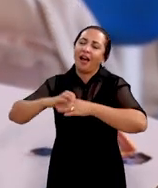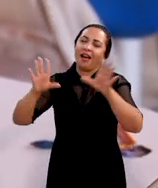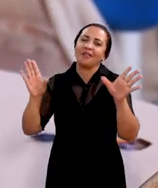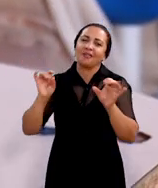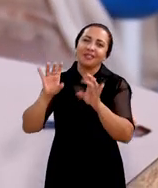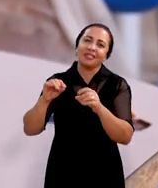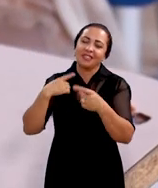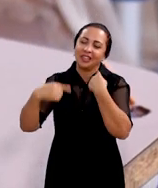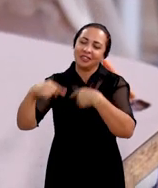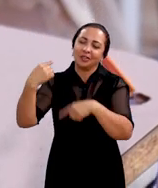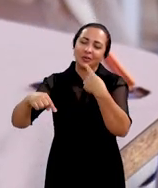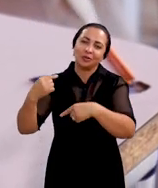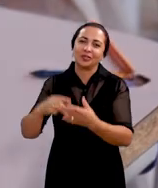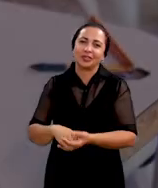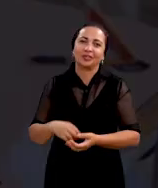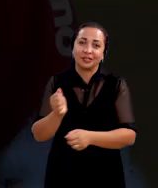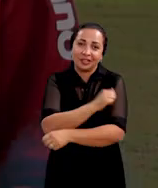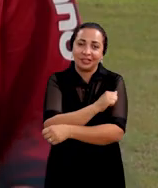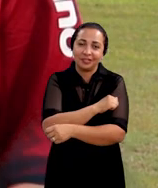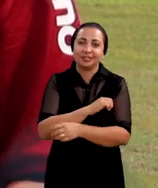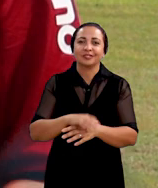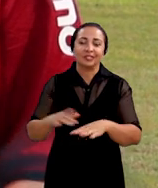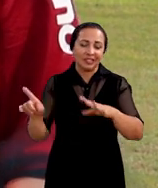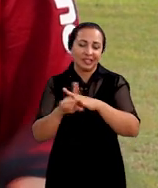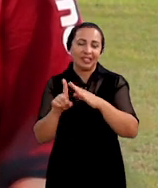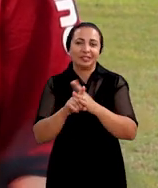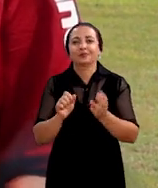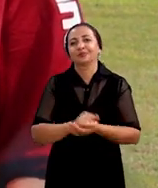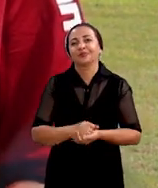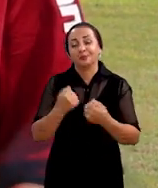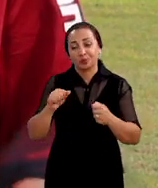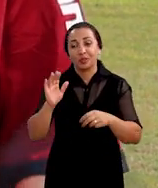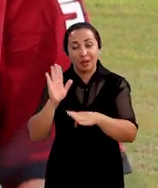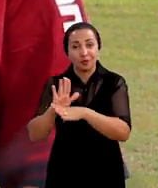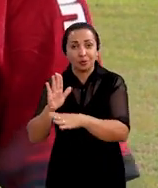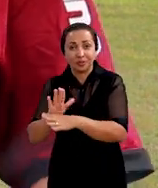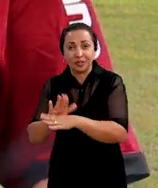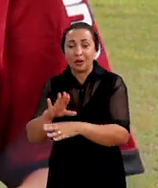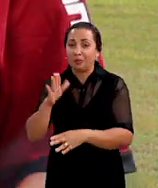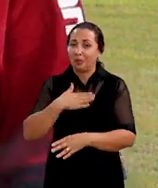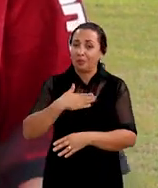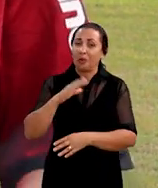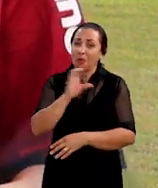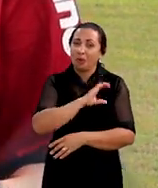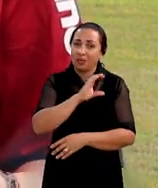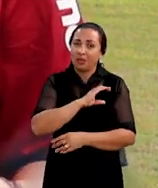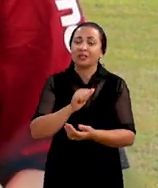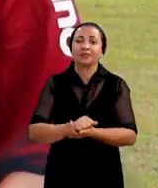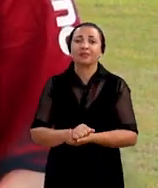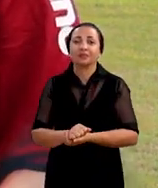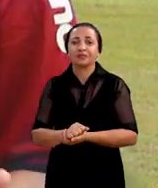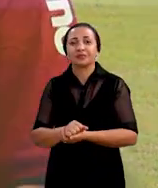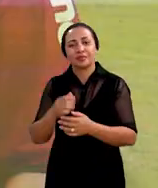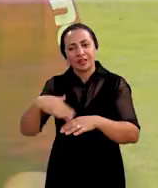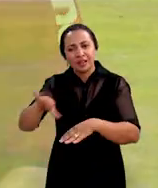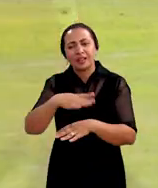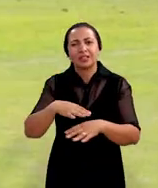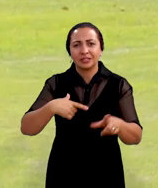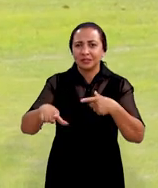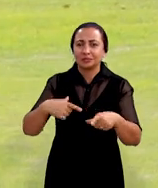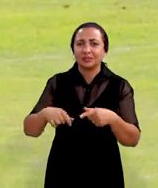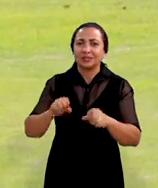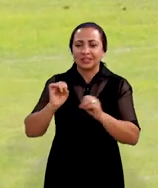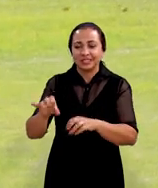permitindo essa discussão e essa interação com o aluno. Eu espero que sim, que possa contribuir, que possa ajudar meus colegas